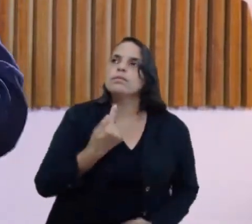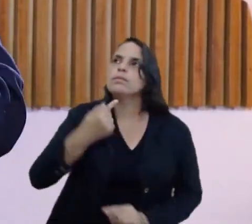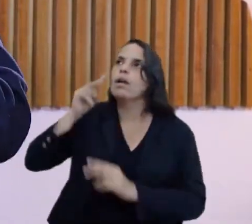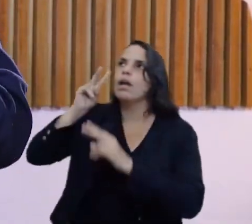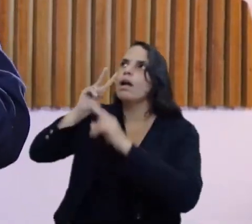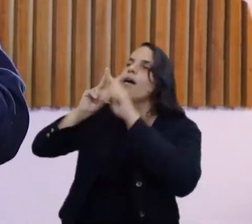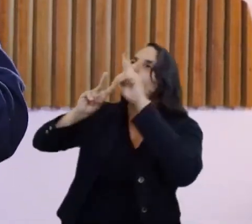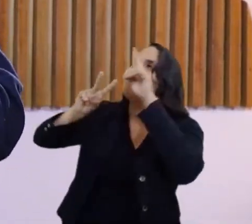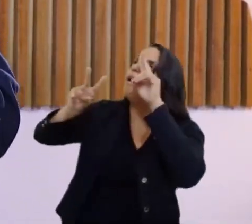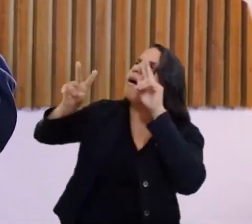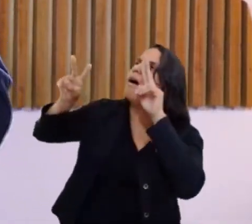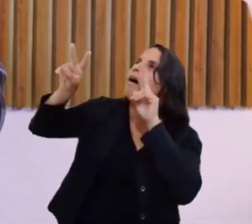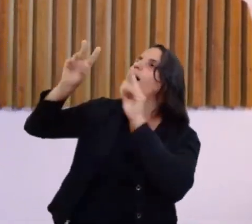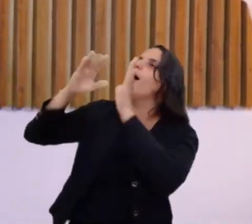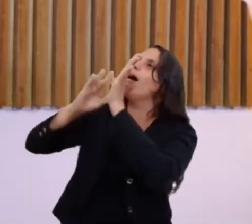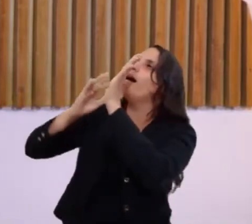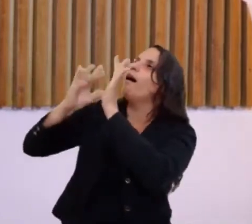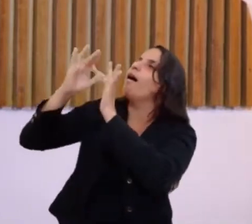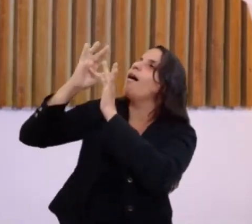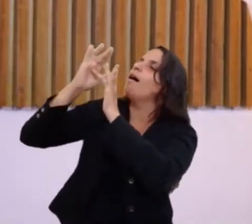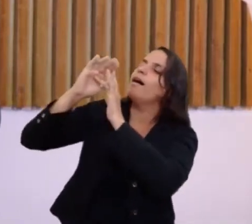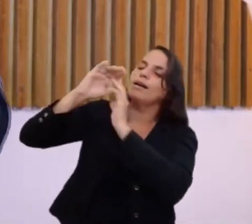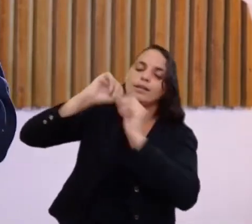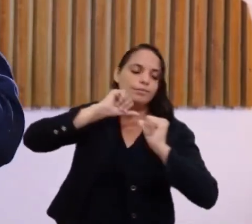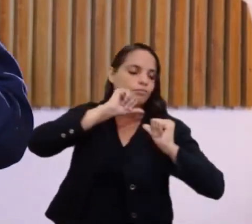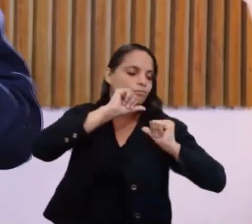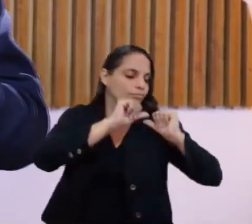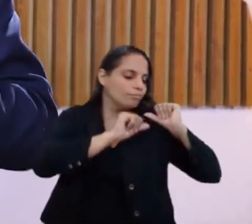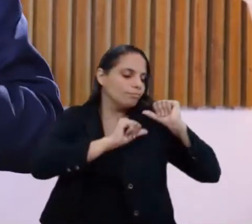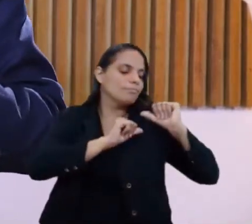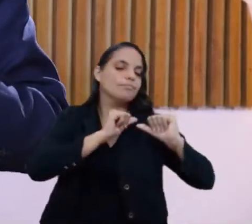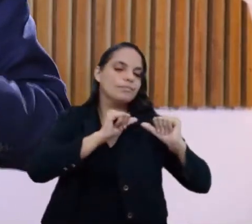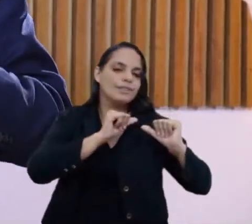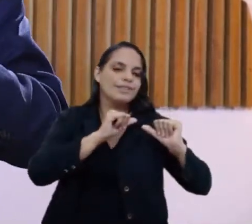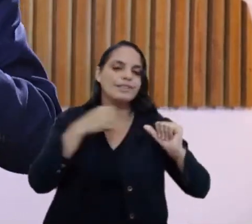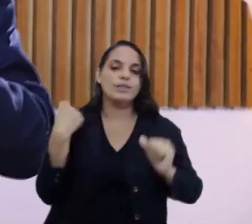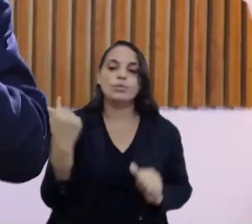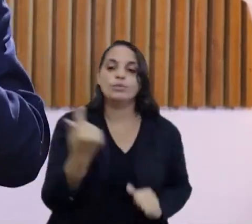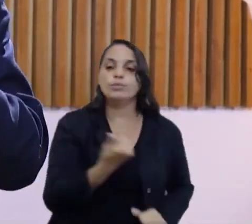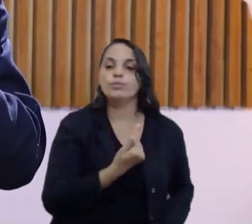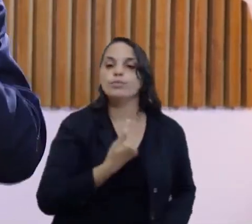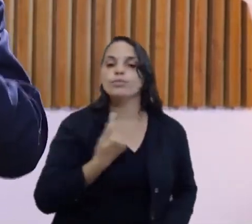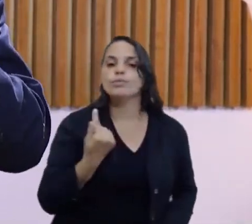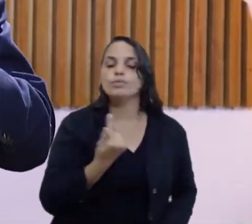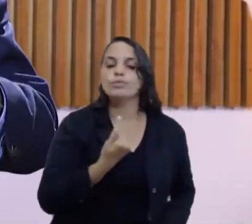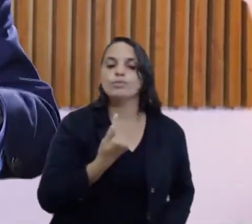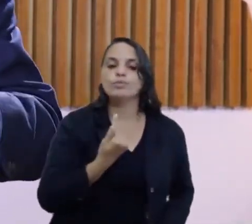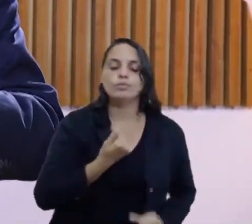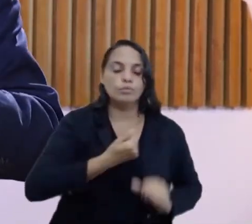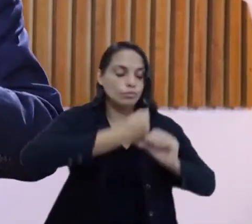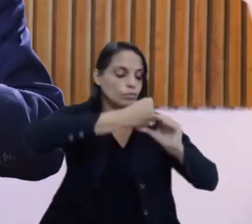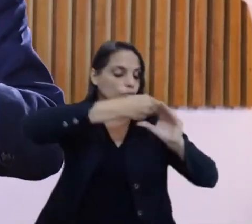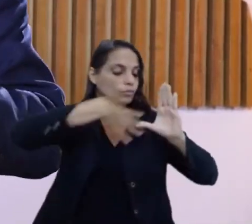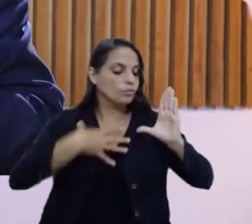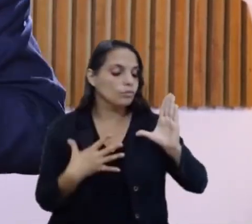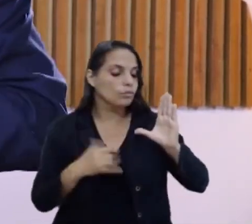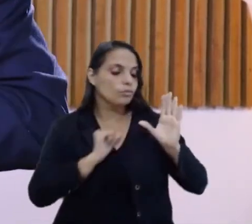e somos transformados de glória em glória. Em outras palavras, somos transformados de caráter em